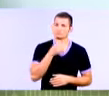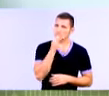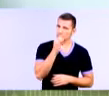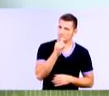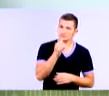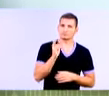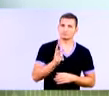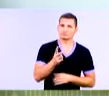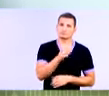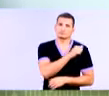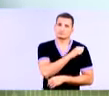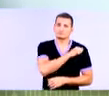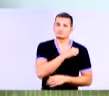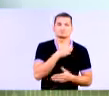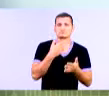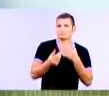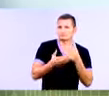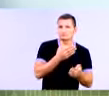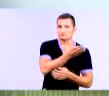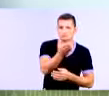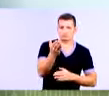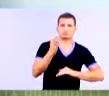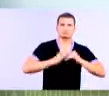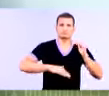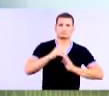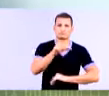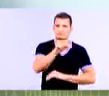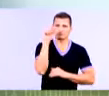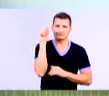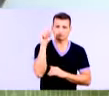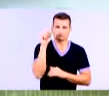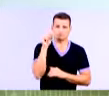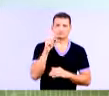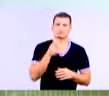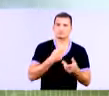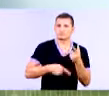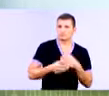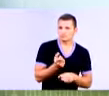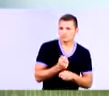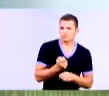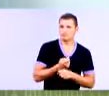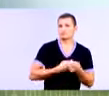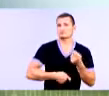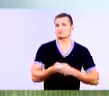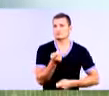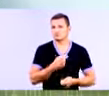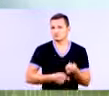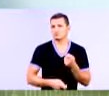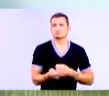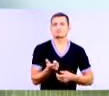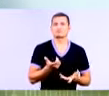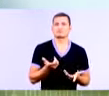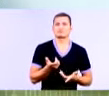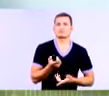que seja qual for a profissão que você escolha, né? Administração, finanças,